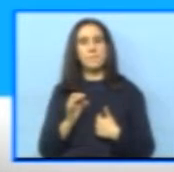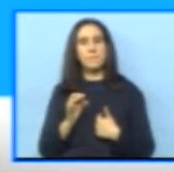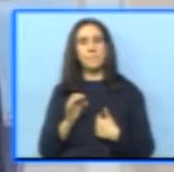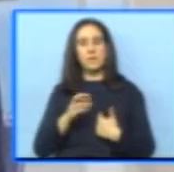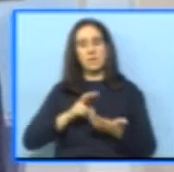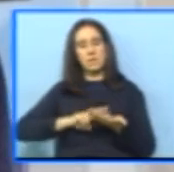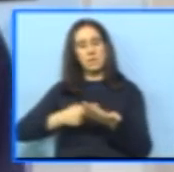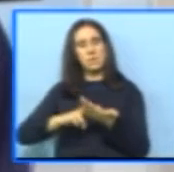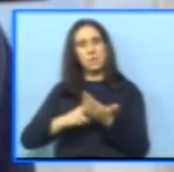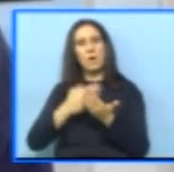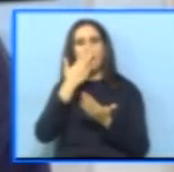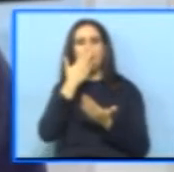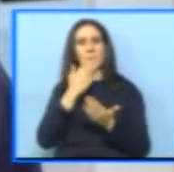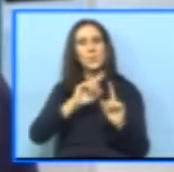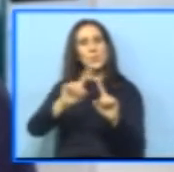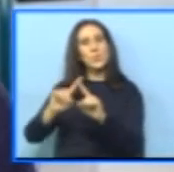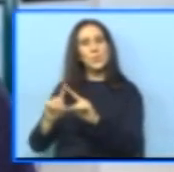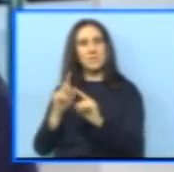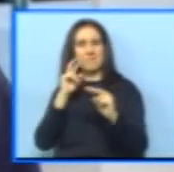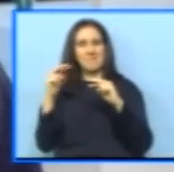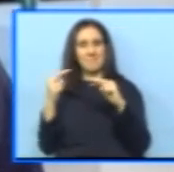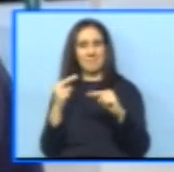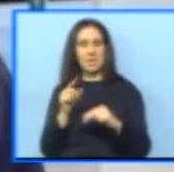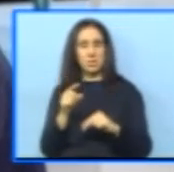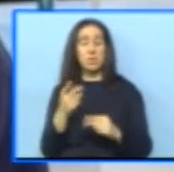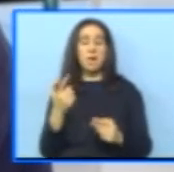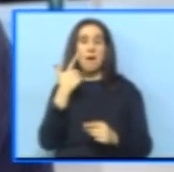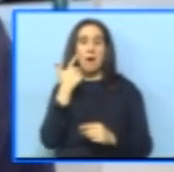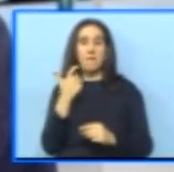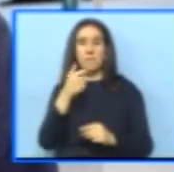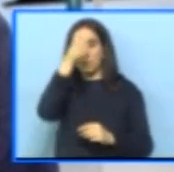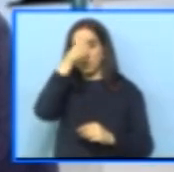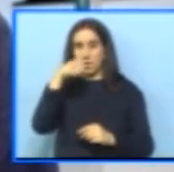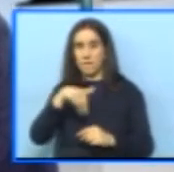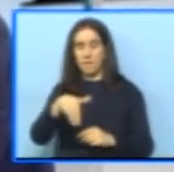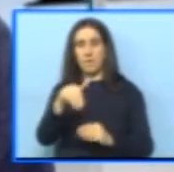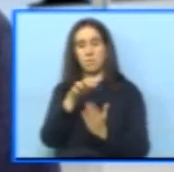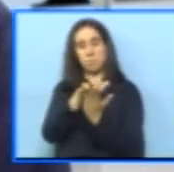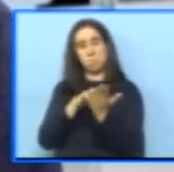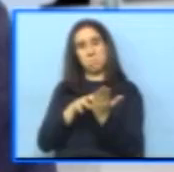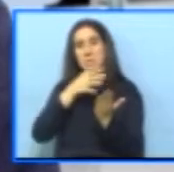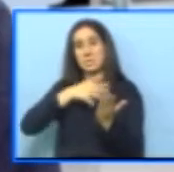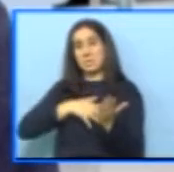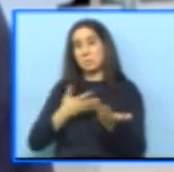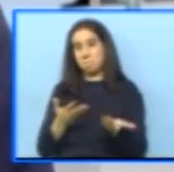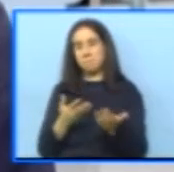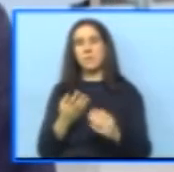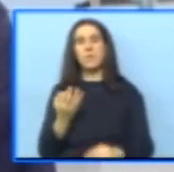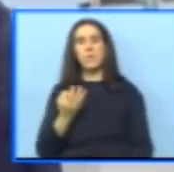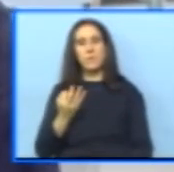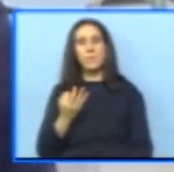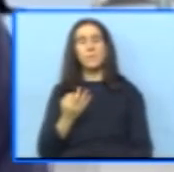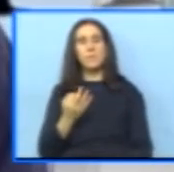traduções diferentes para isso. Se calhar é isso que o Evangelho deste domingo nos vai dizer. Portanto, vê-se este